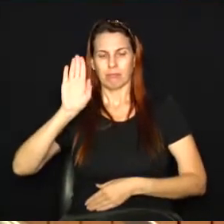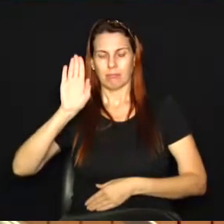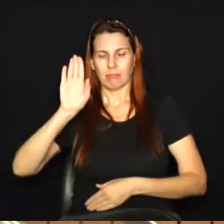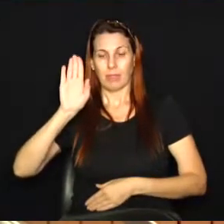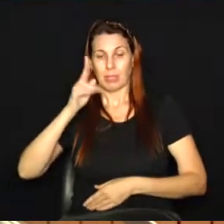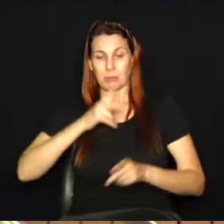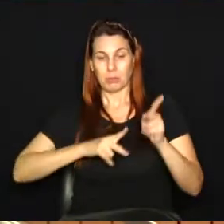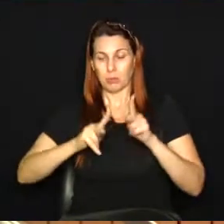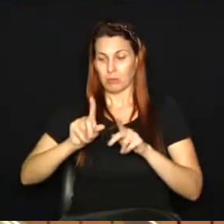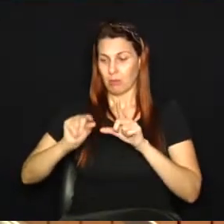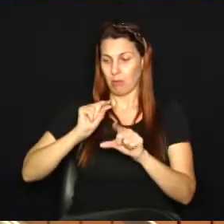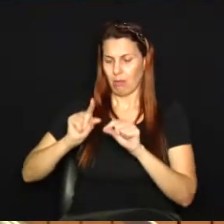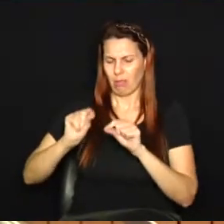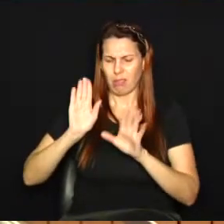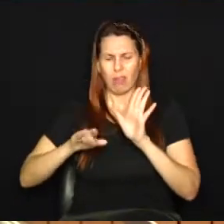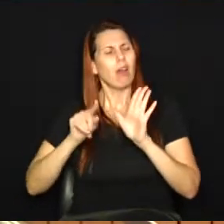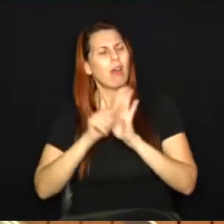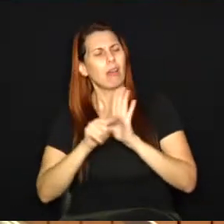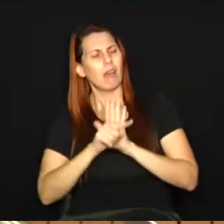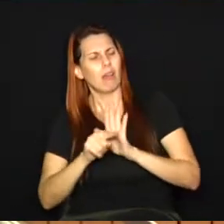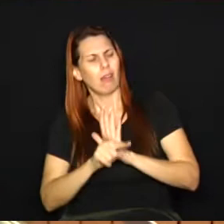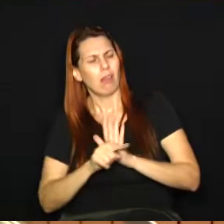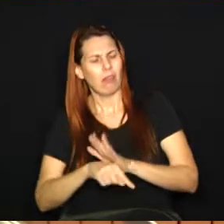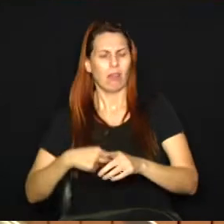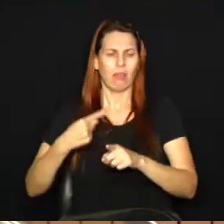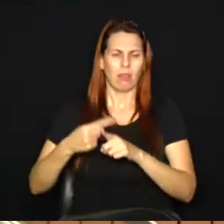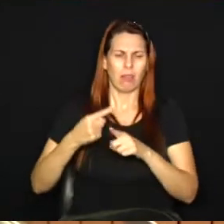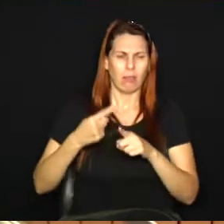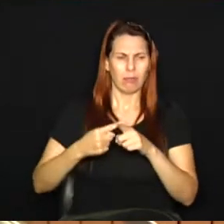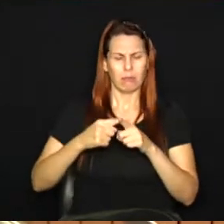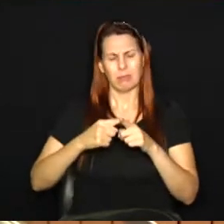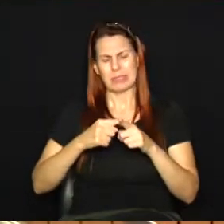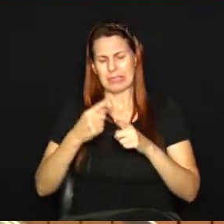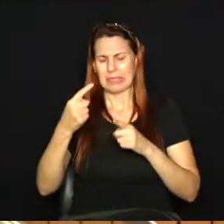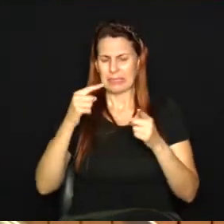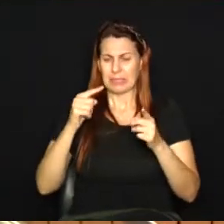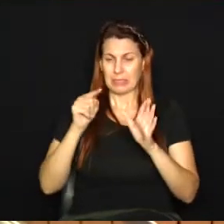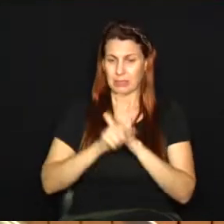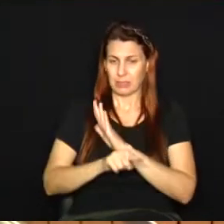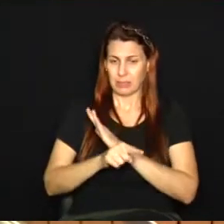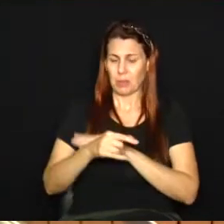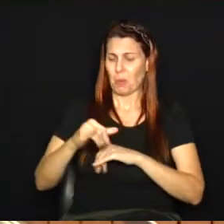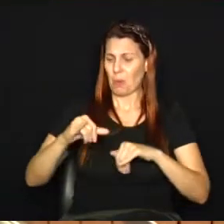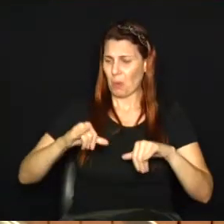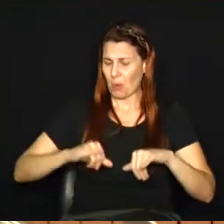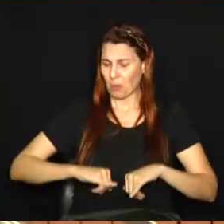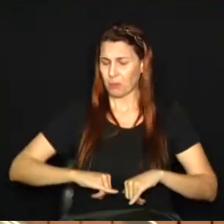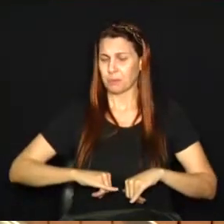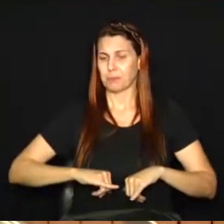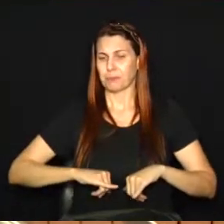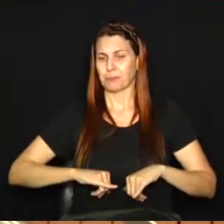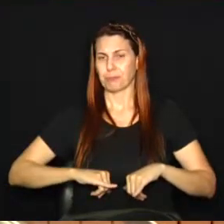são questionadas, muitas vezes nós sofremos aí algumas